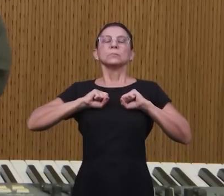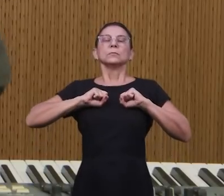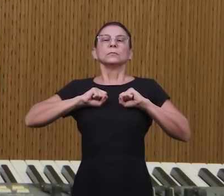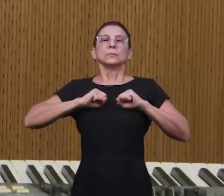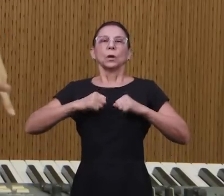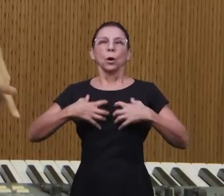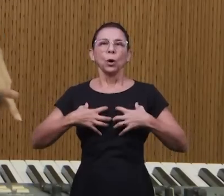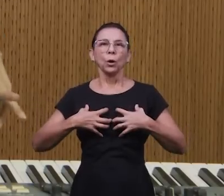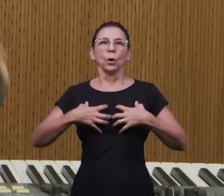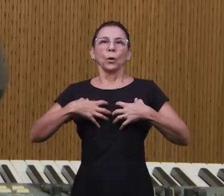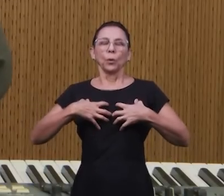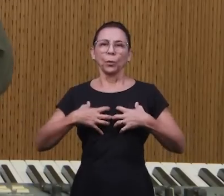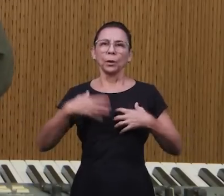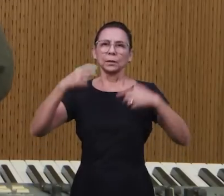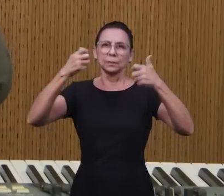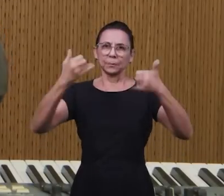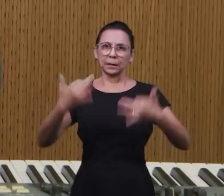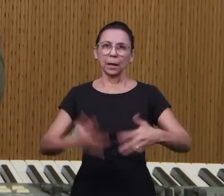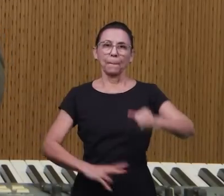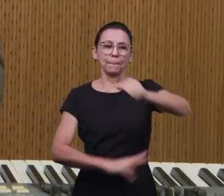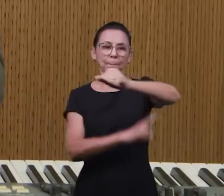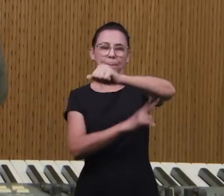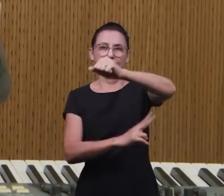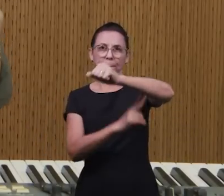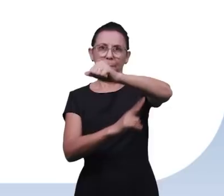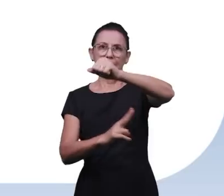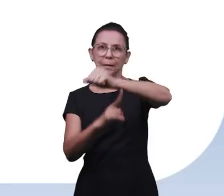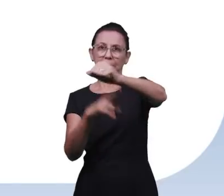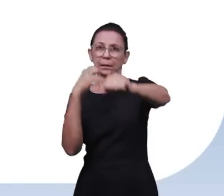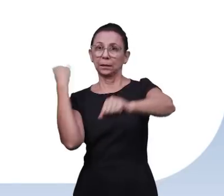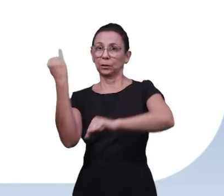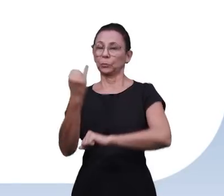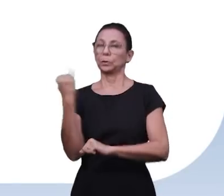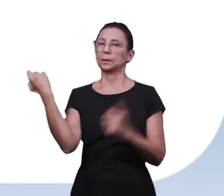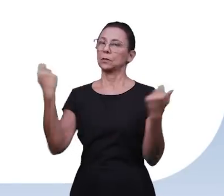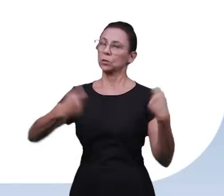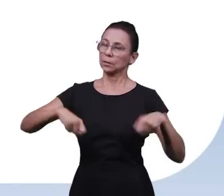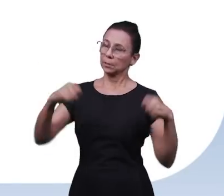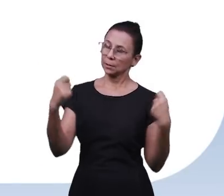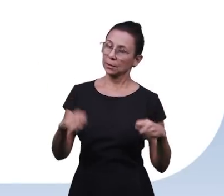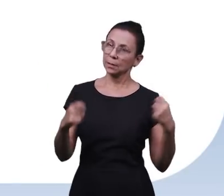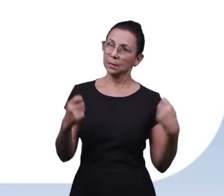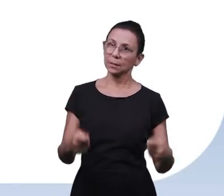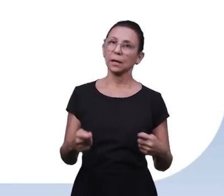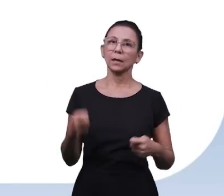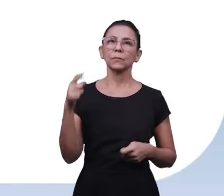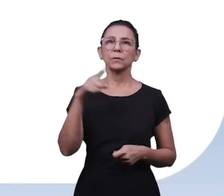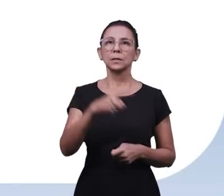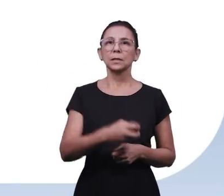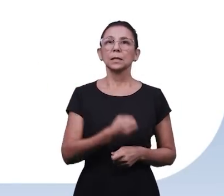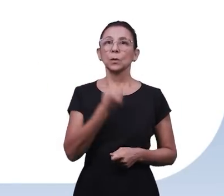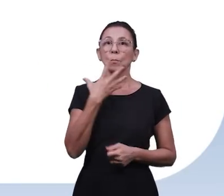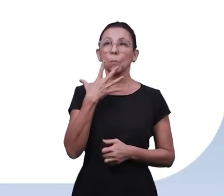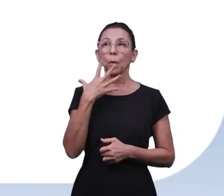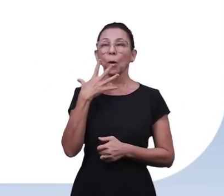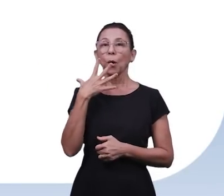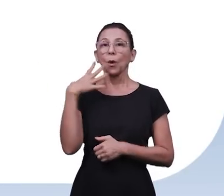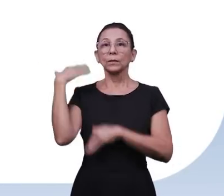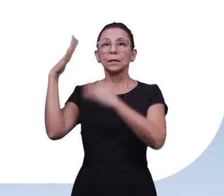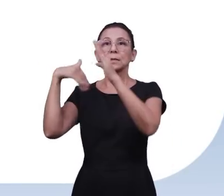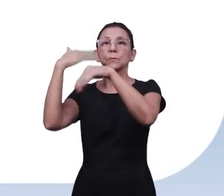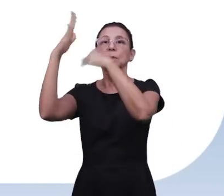os pilares que são muito importantes, são necessários para que você tenha um bom